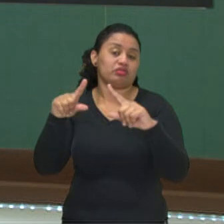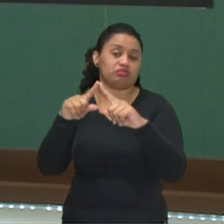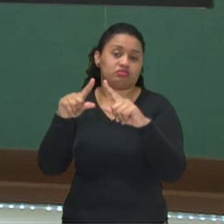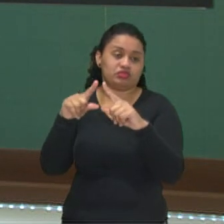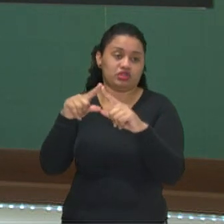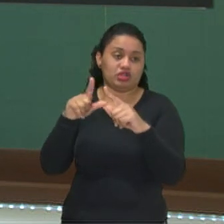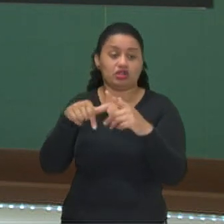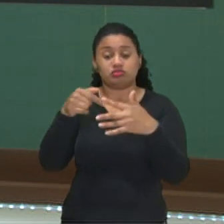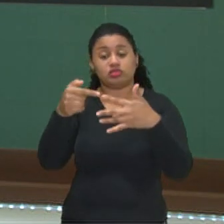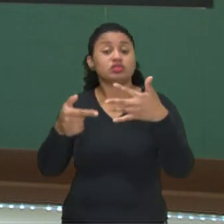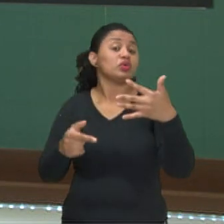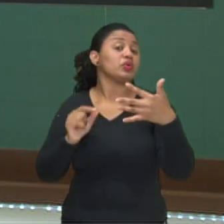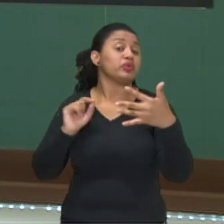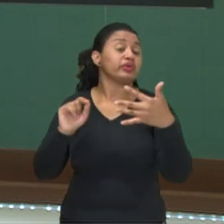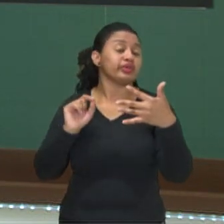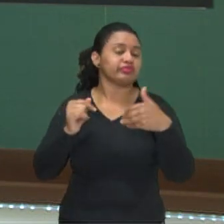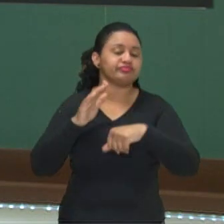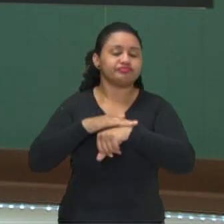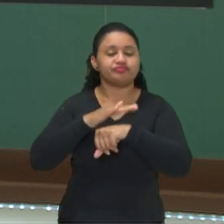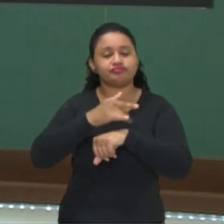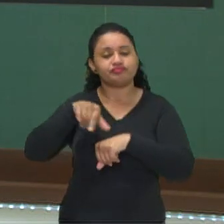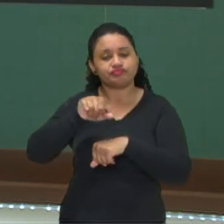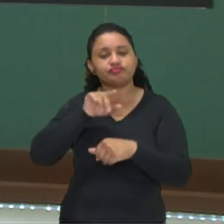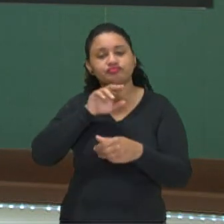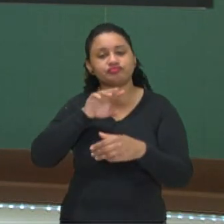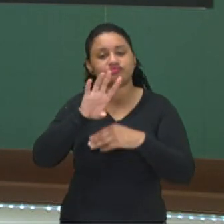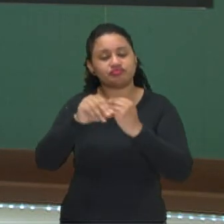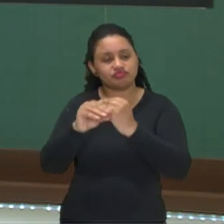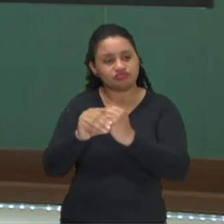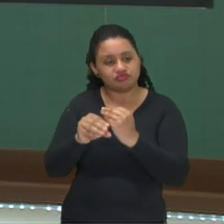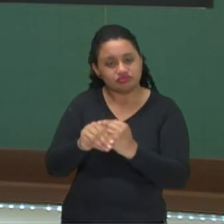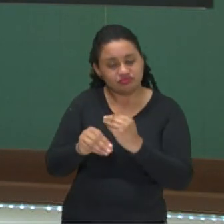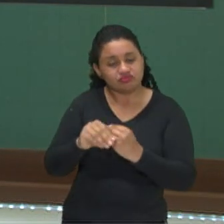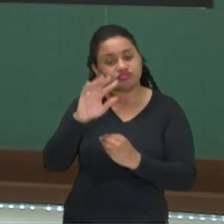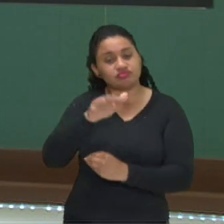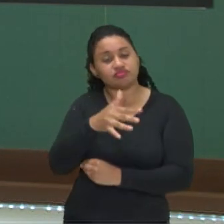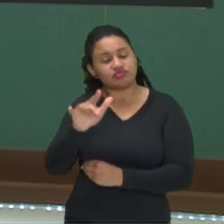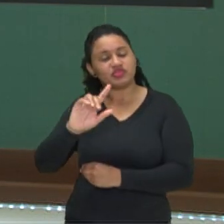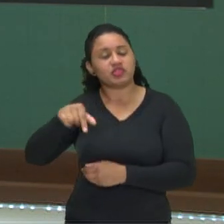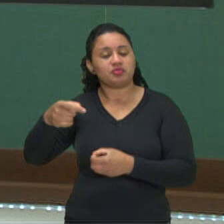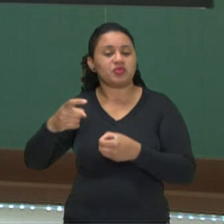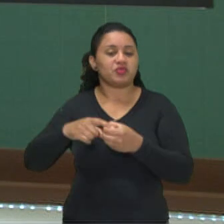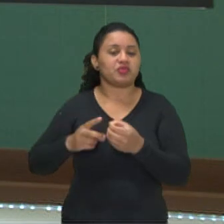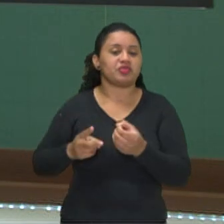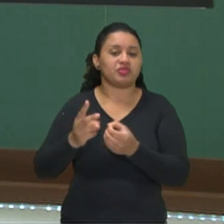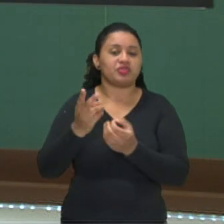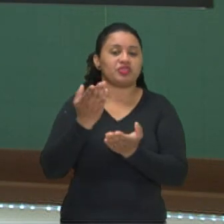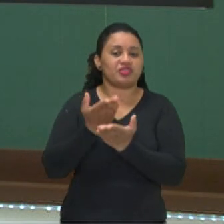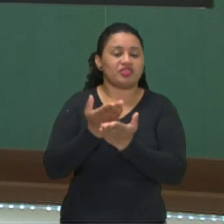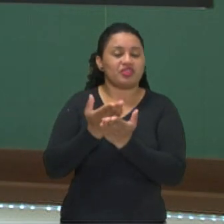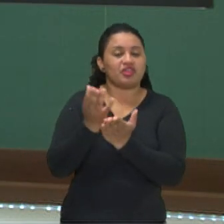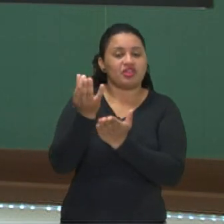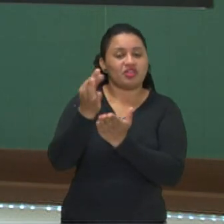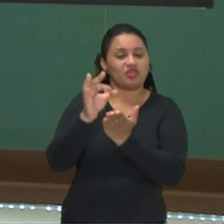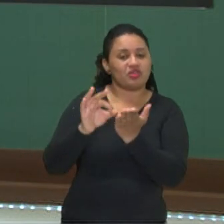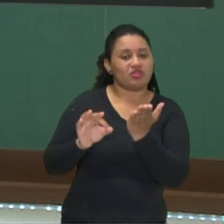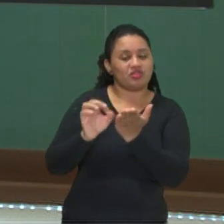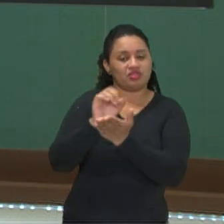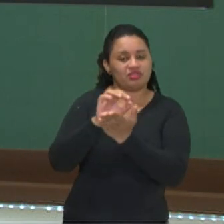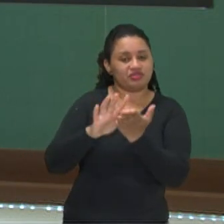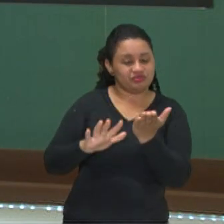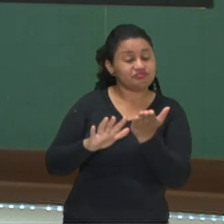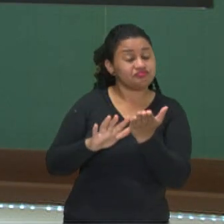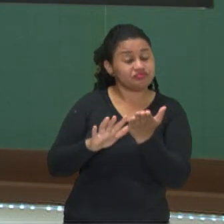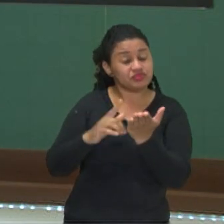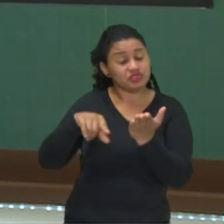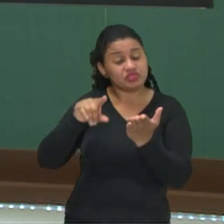faces triangulares. Vou dar um tempo para vocês completarem essa tabela e a gente já volta a conferir o